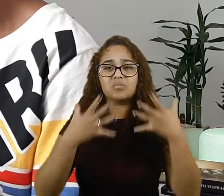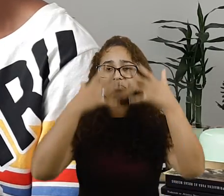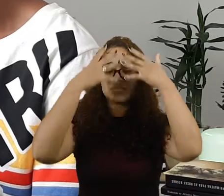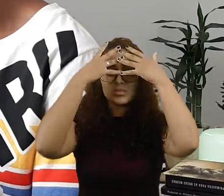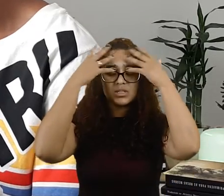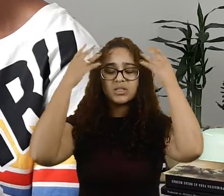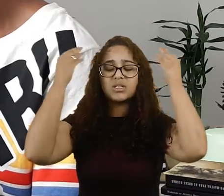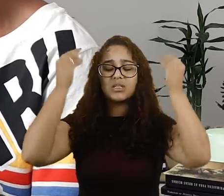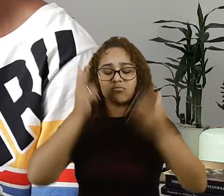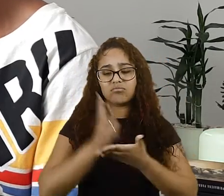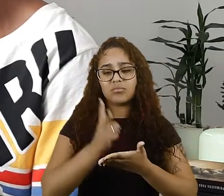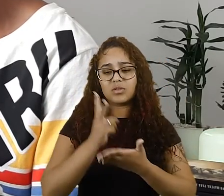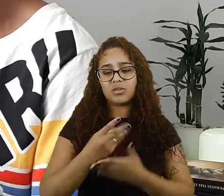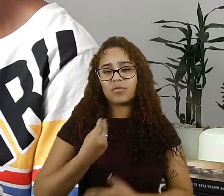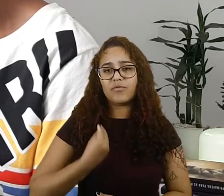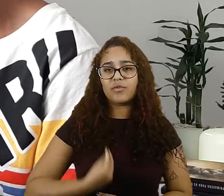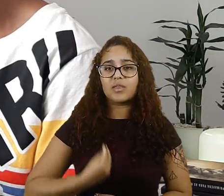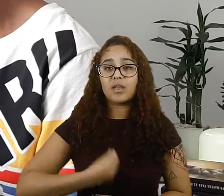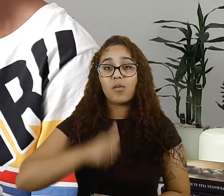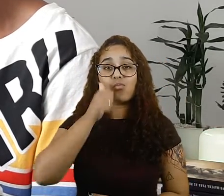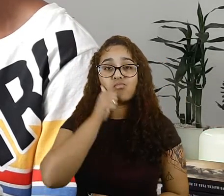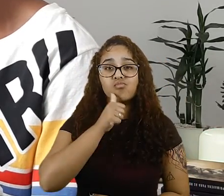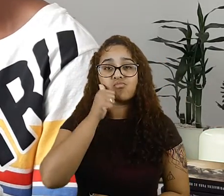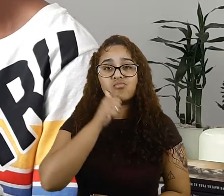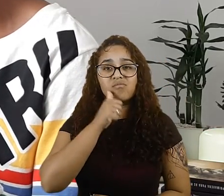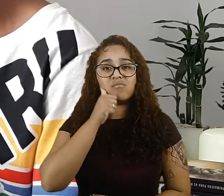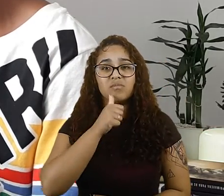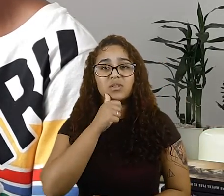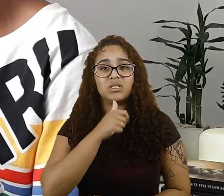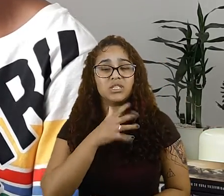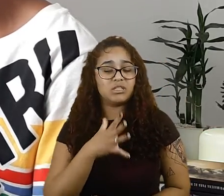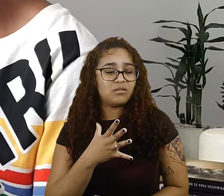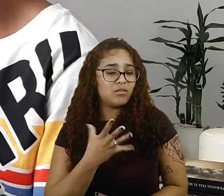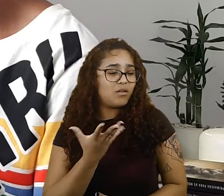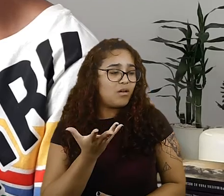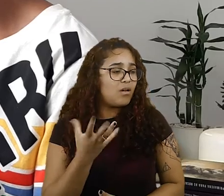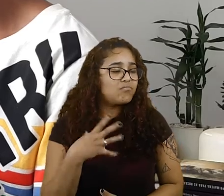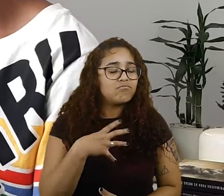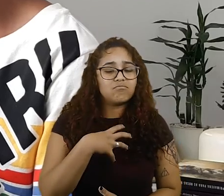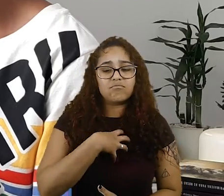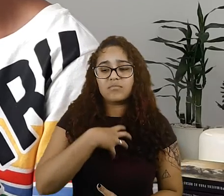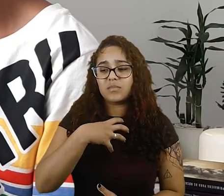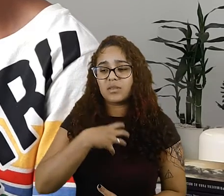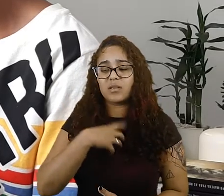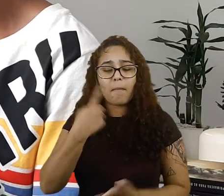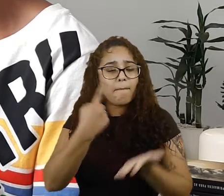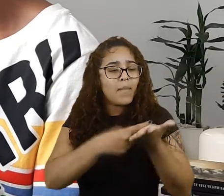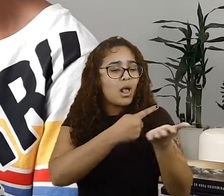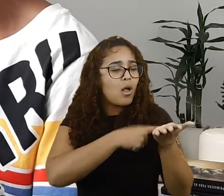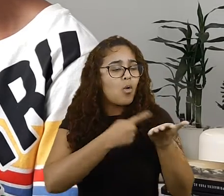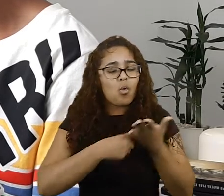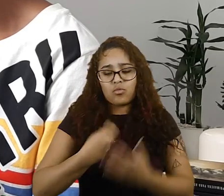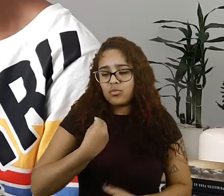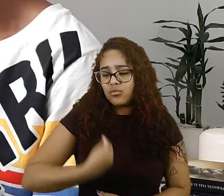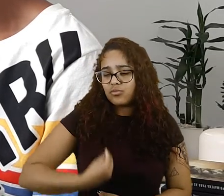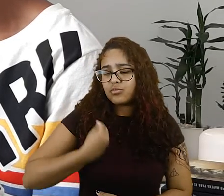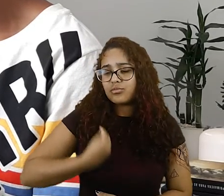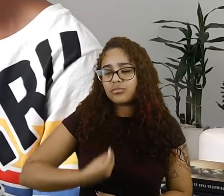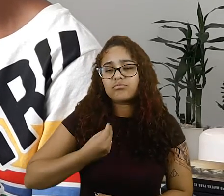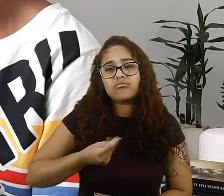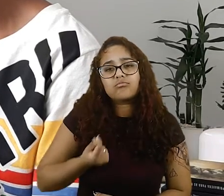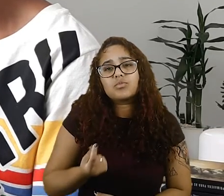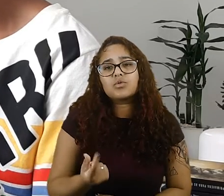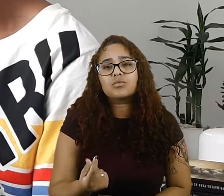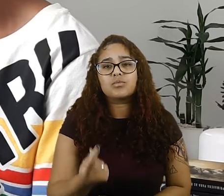assim desiludida, segue destemida, vida. A mulher ingrata, cheia de graça com quem fizemos